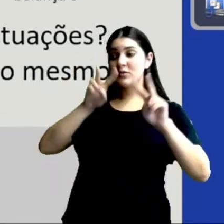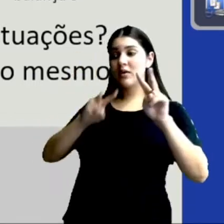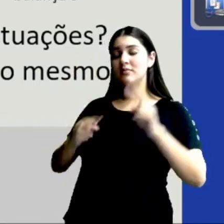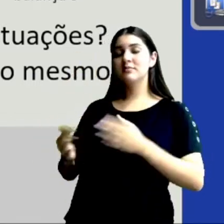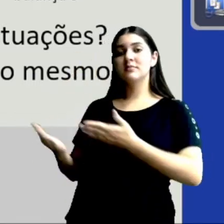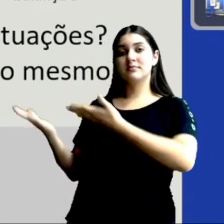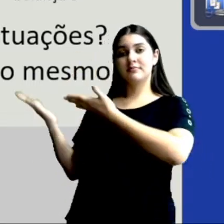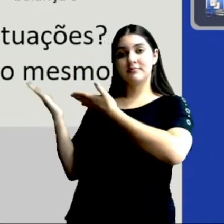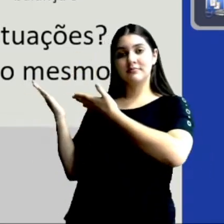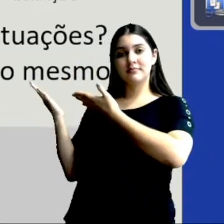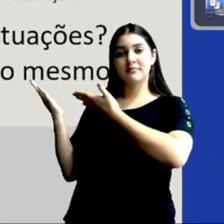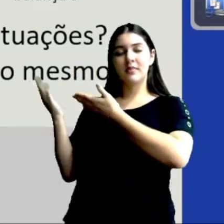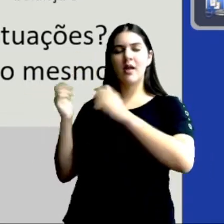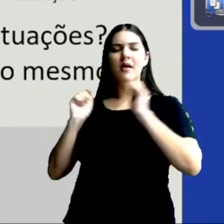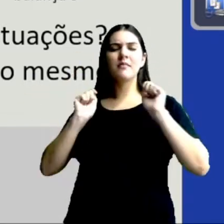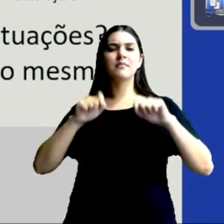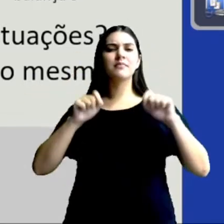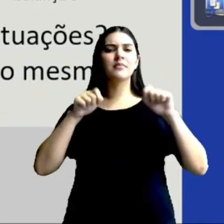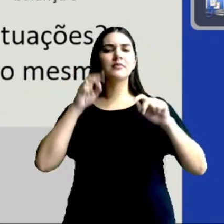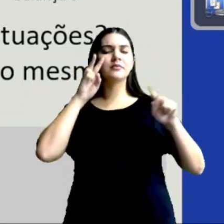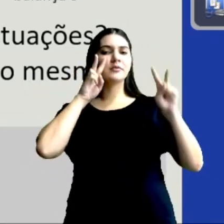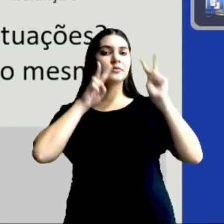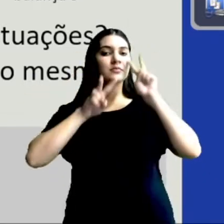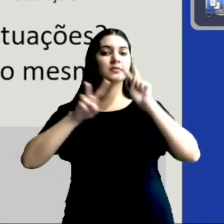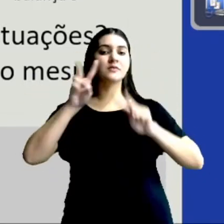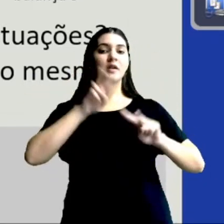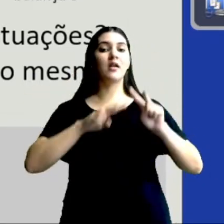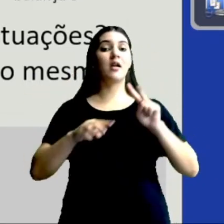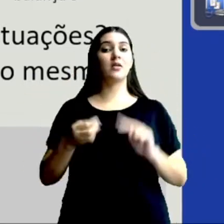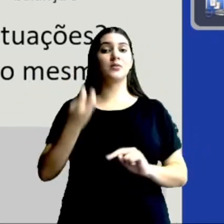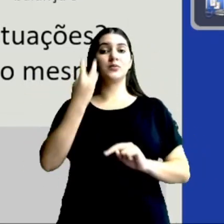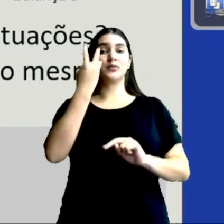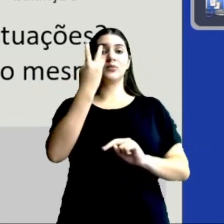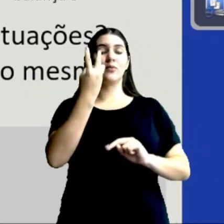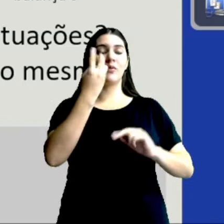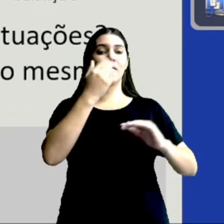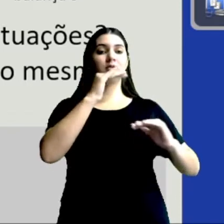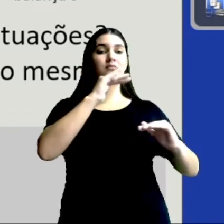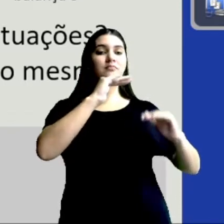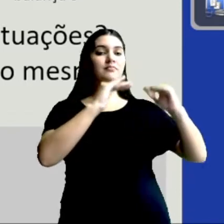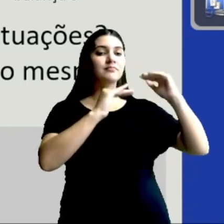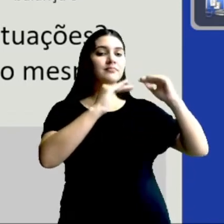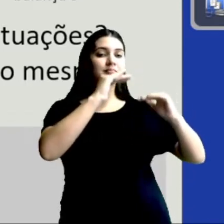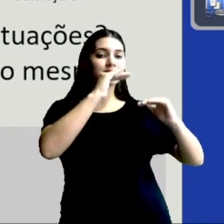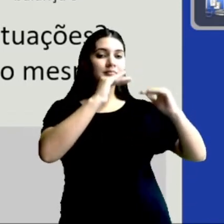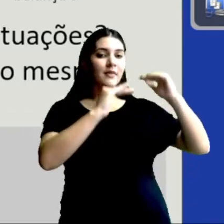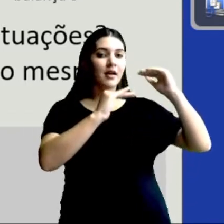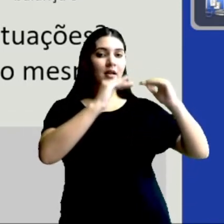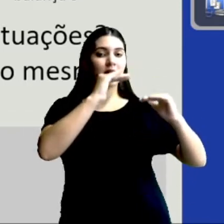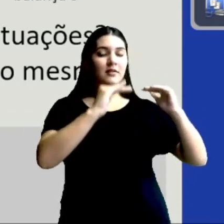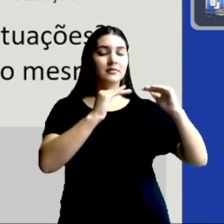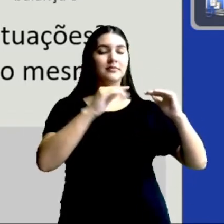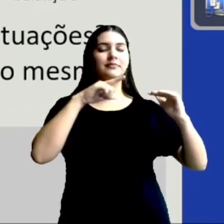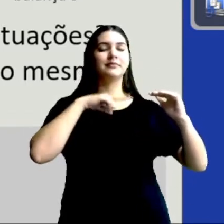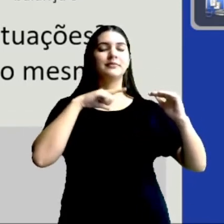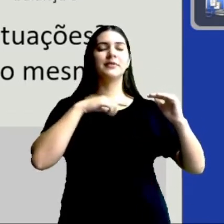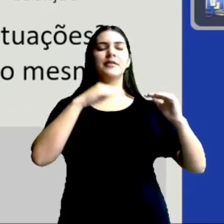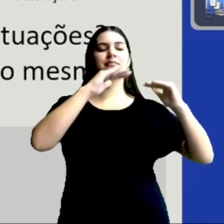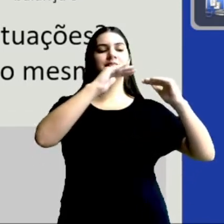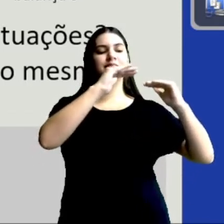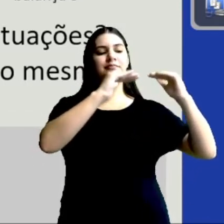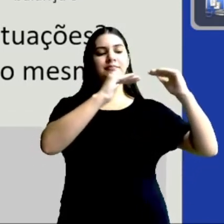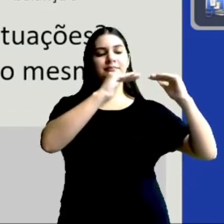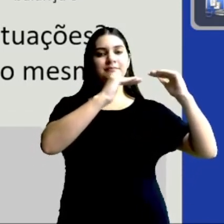observá-las, nós podemos ver que 2 delas estão com seus pratos no mesmo nível,